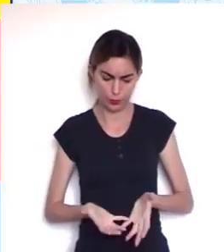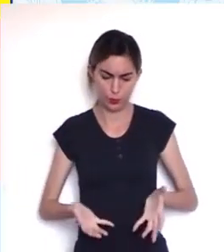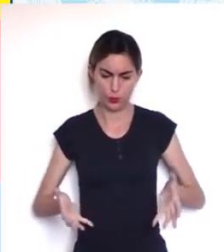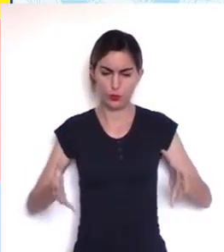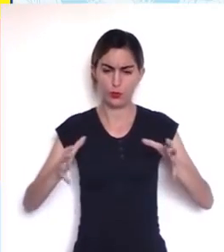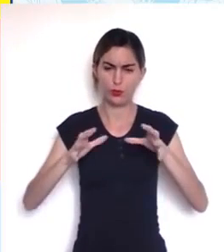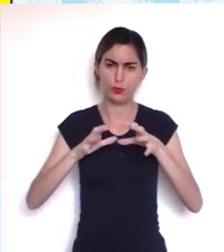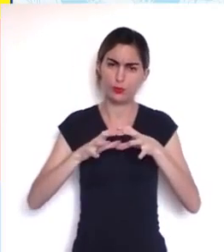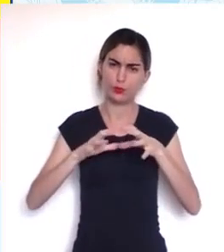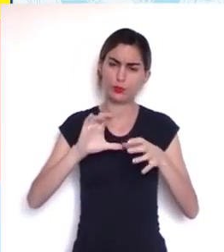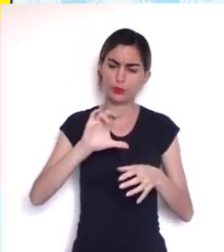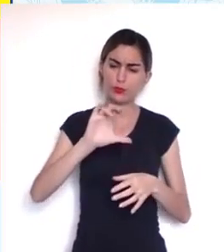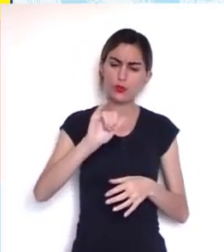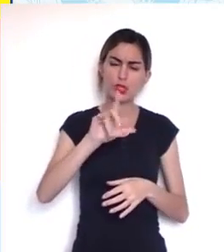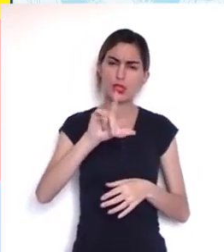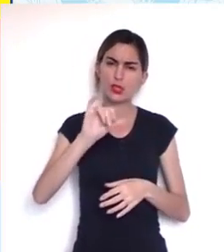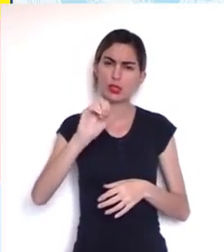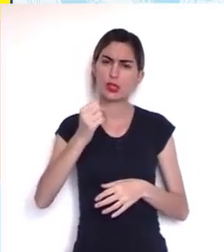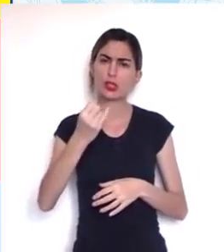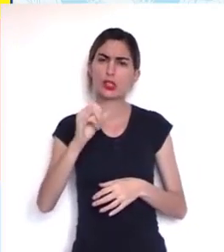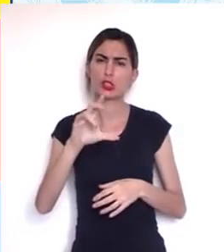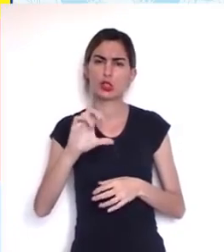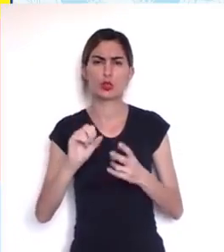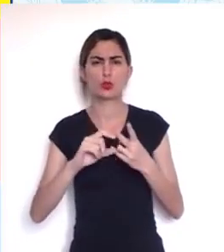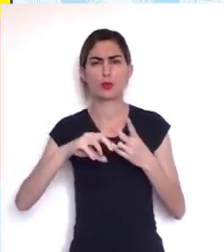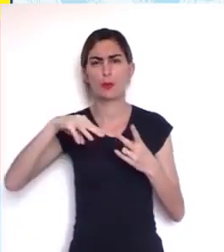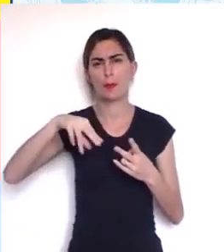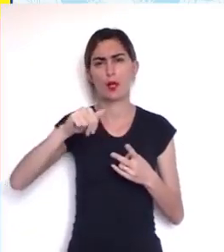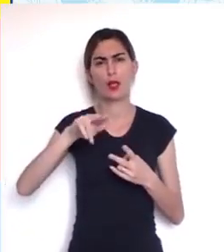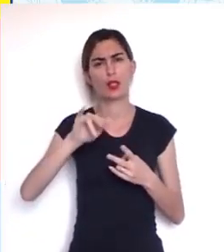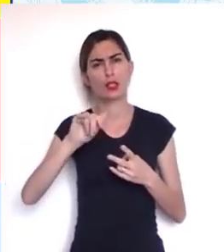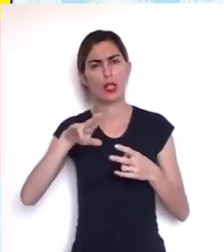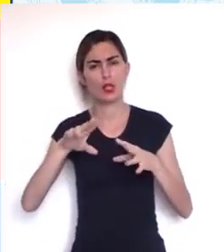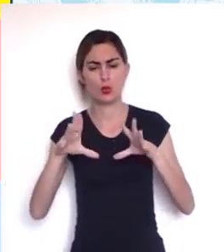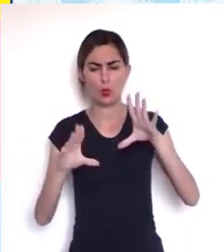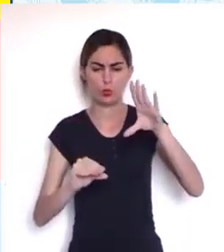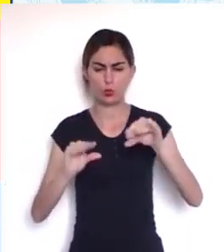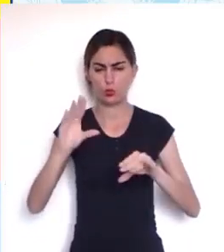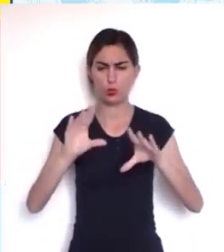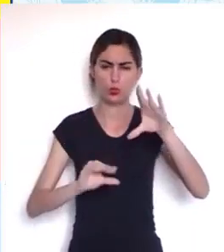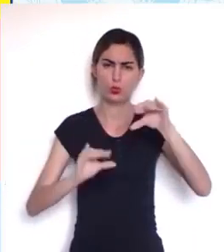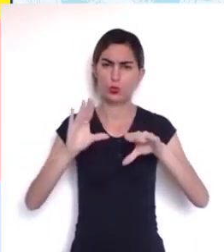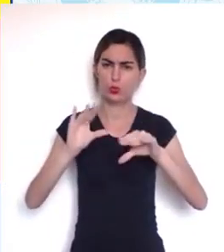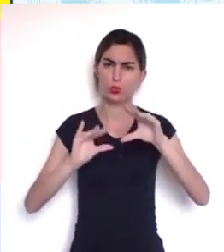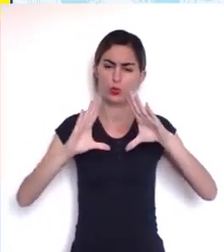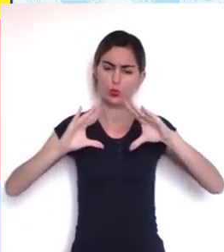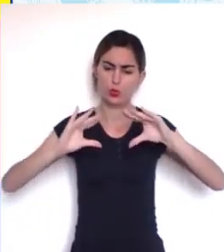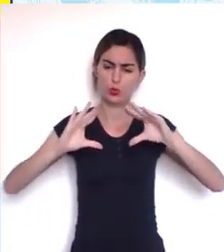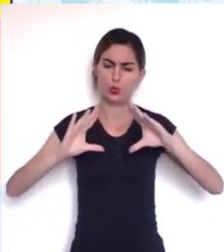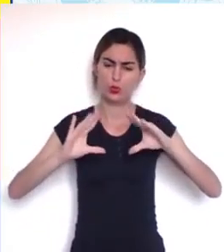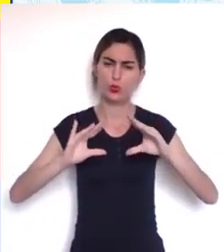como silício, magnésio, e vão permanecer no estado líquido, como